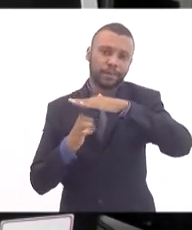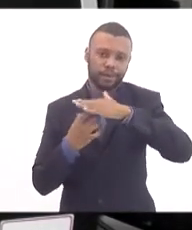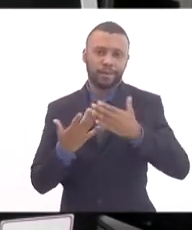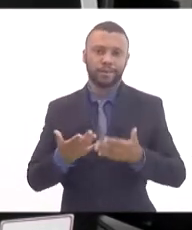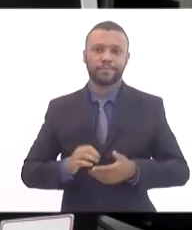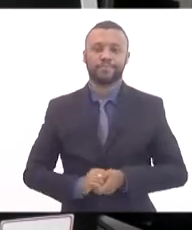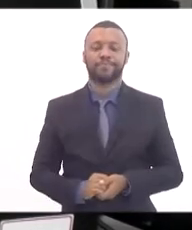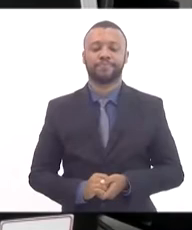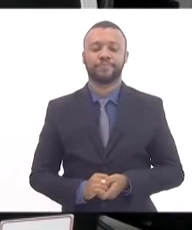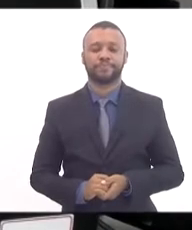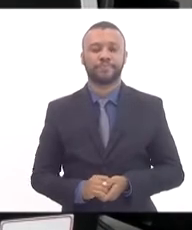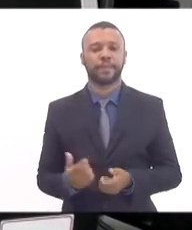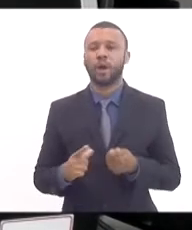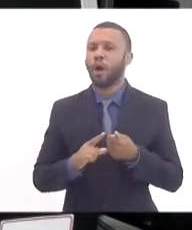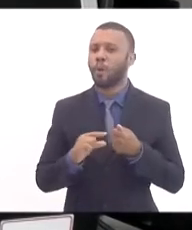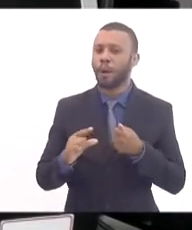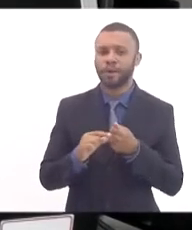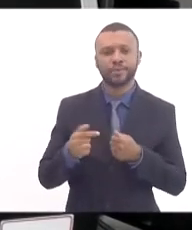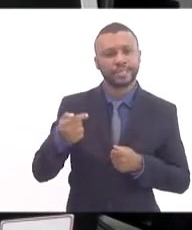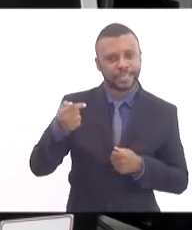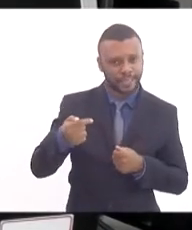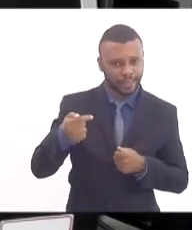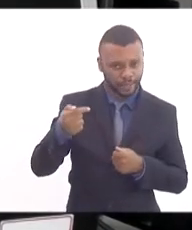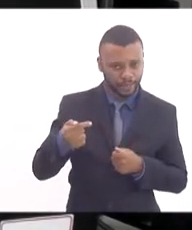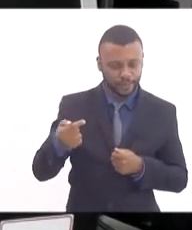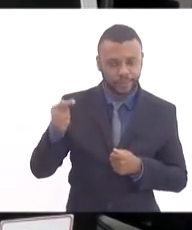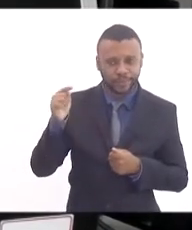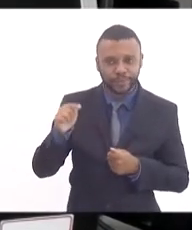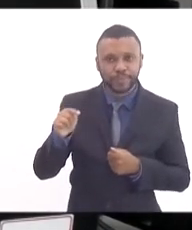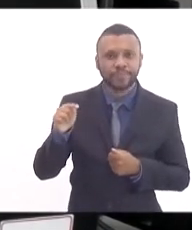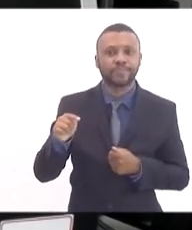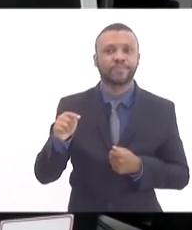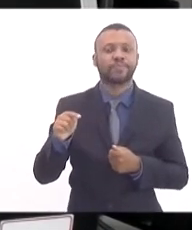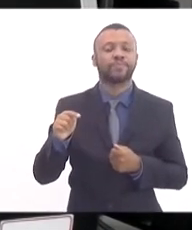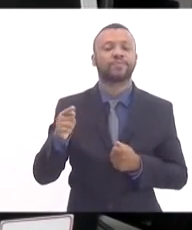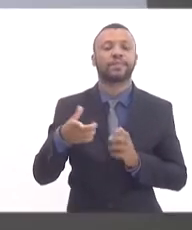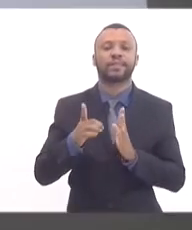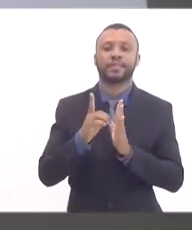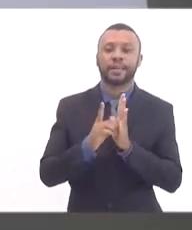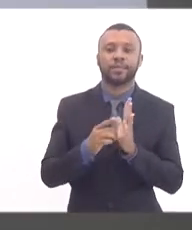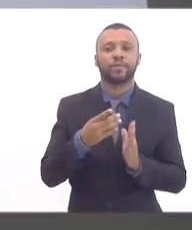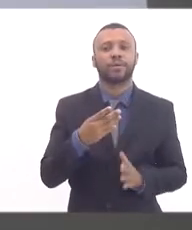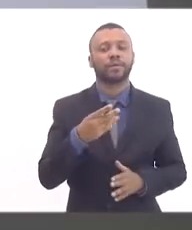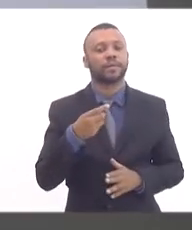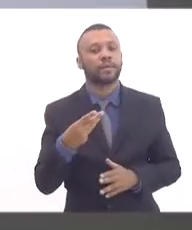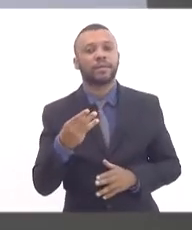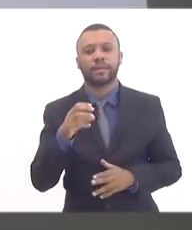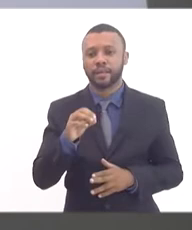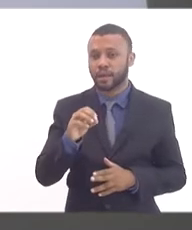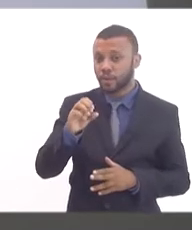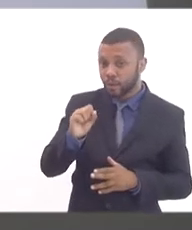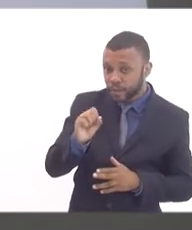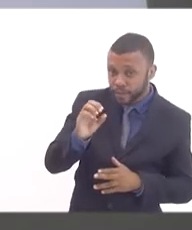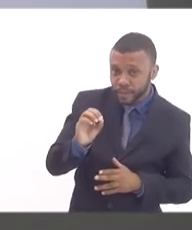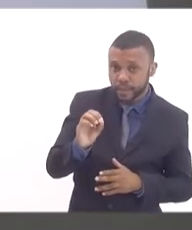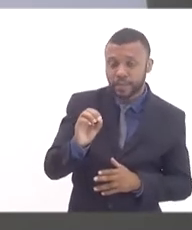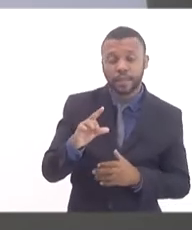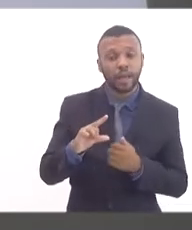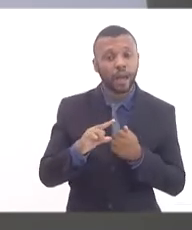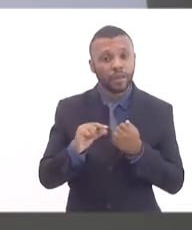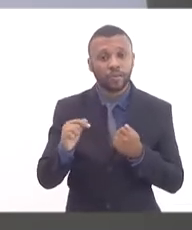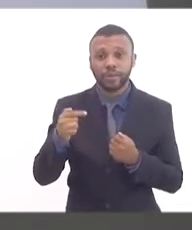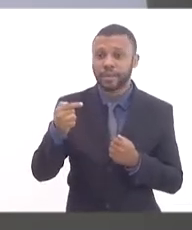né no caso do artigo 7º do Decreto 43080 esse artigo